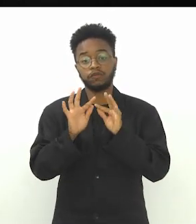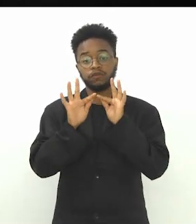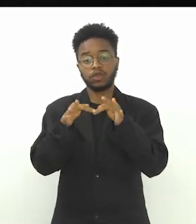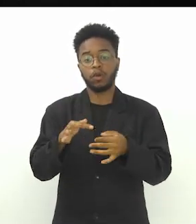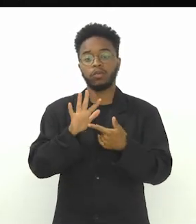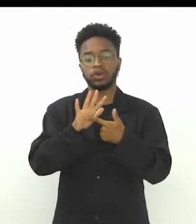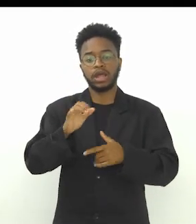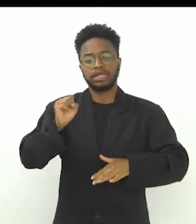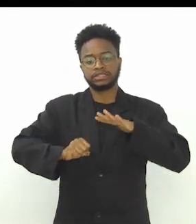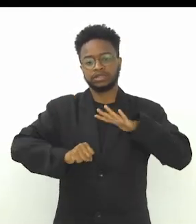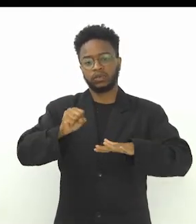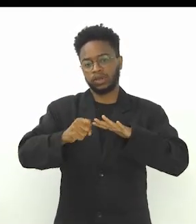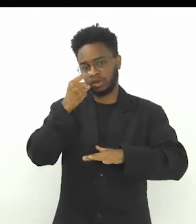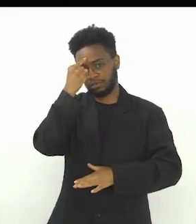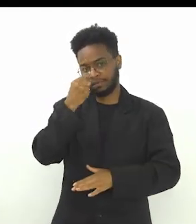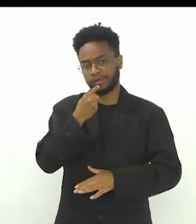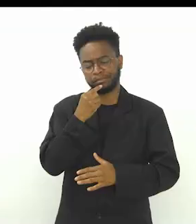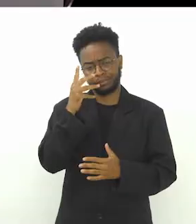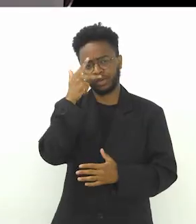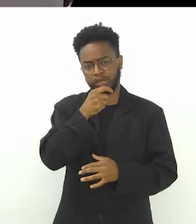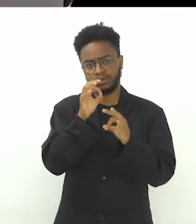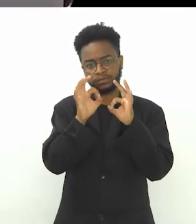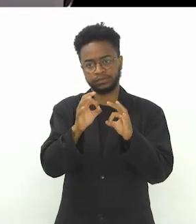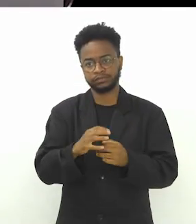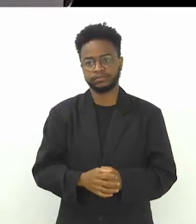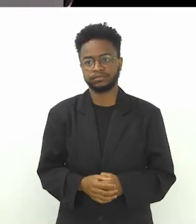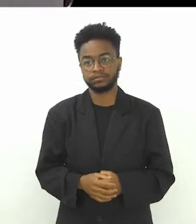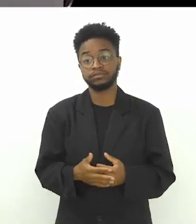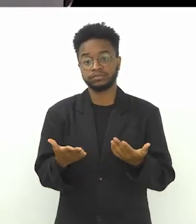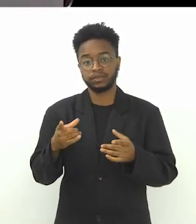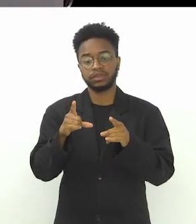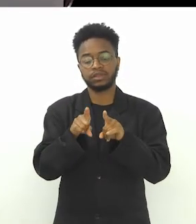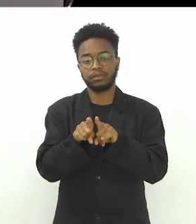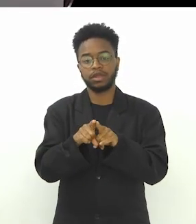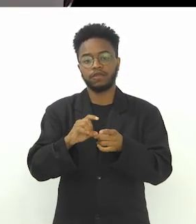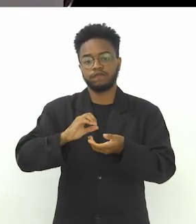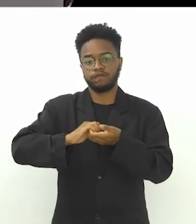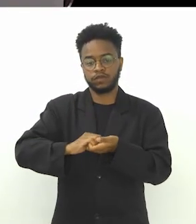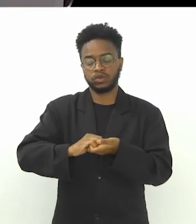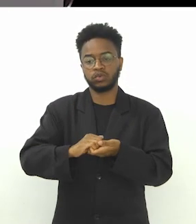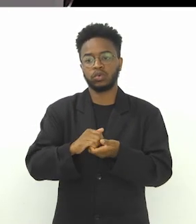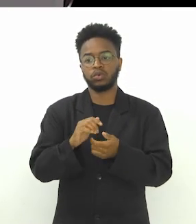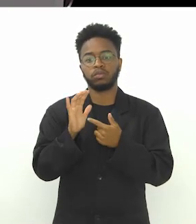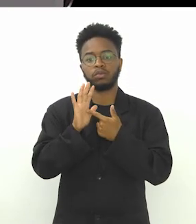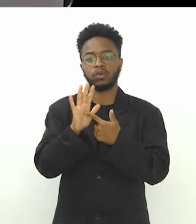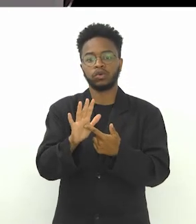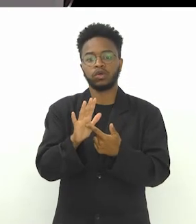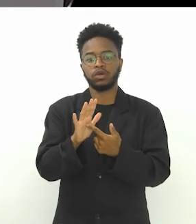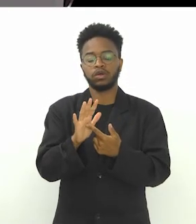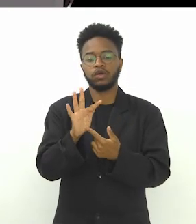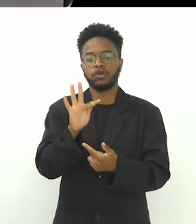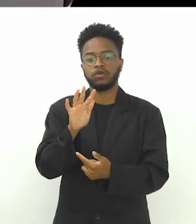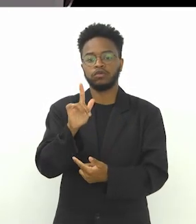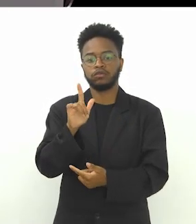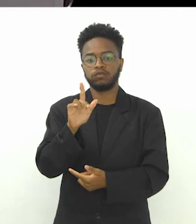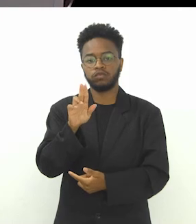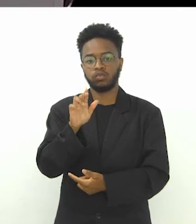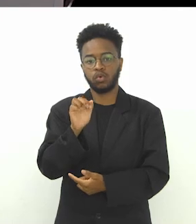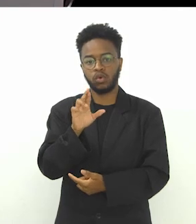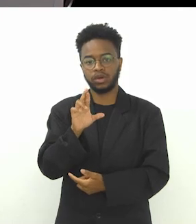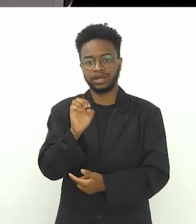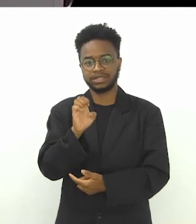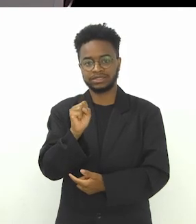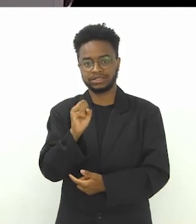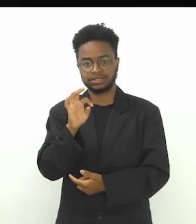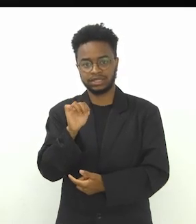a imagem do salgueiro, foi muito bonito mesmo. E aí é a Viradouro já com esse efeito que o Alan falou aqui, do fluorescente, já